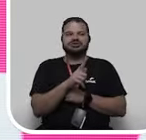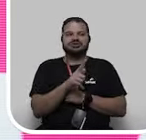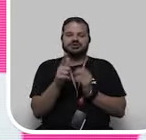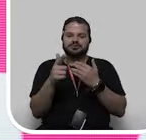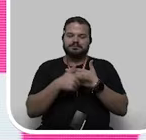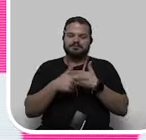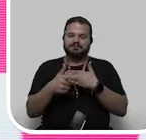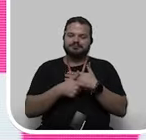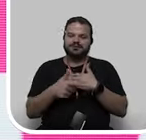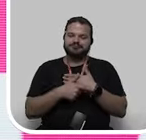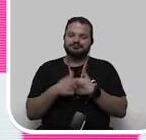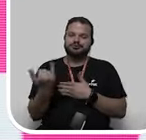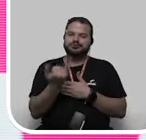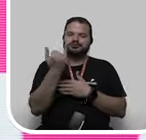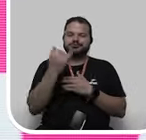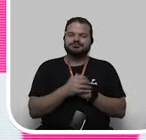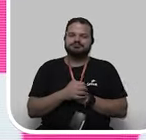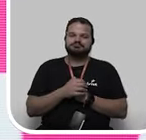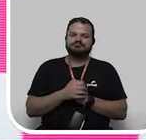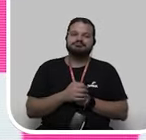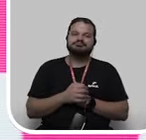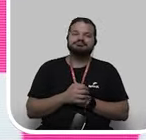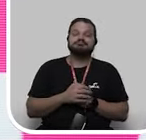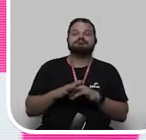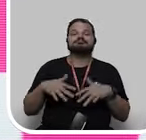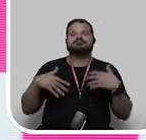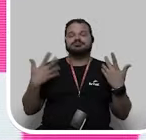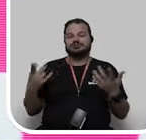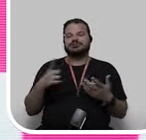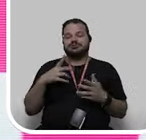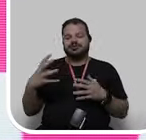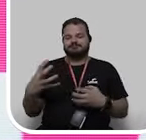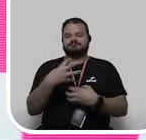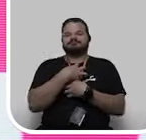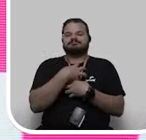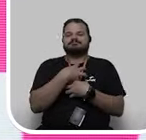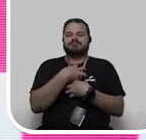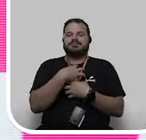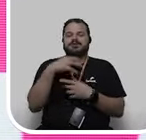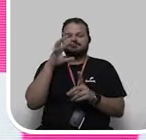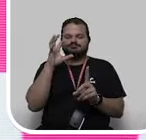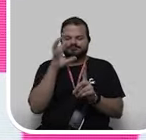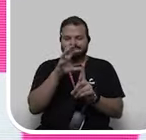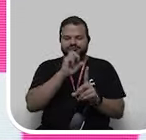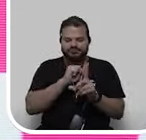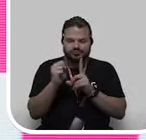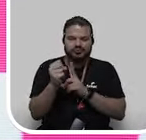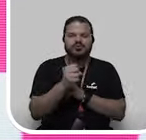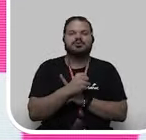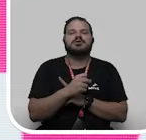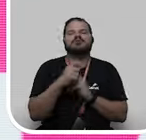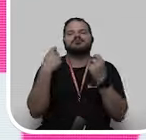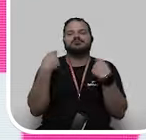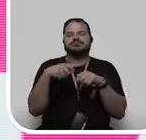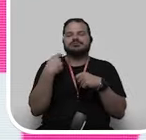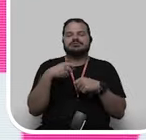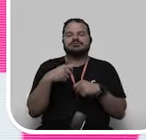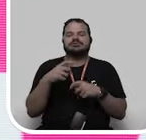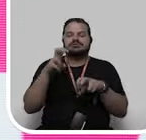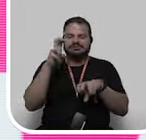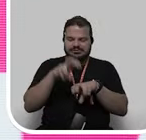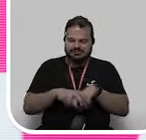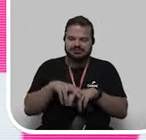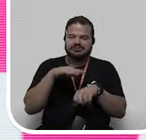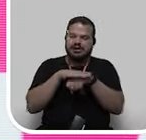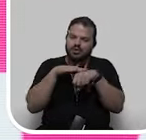papel, o serviço estava indisponível. Então tem um impacto para a sociedade, né? E a gente precisa sentar, discutir, conversar